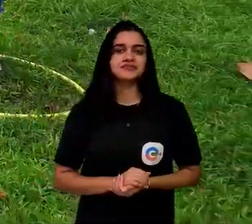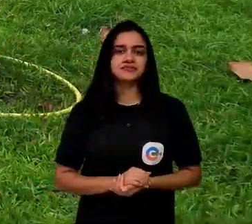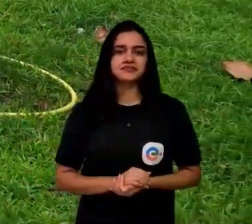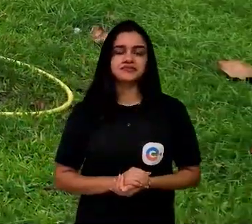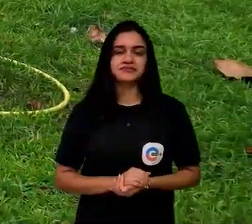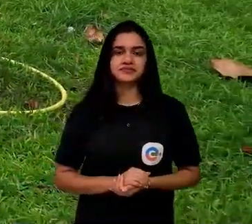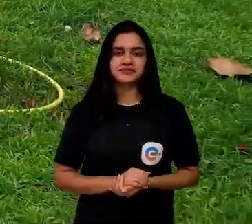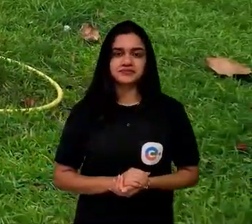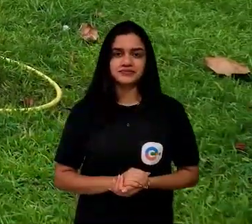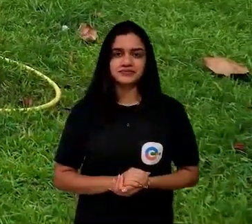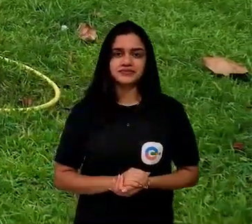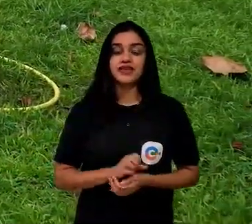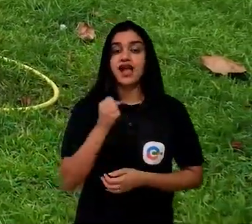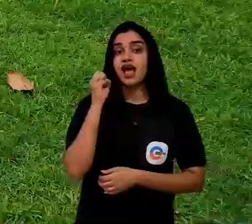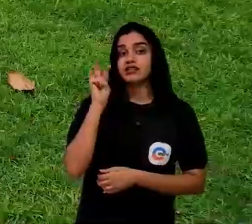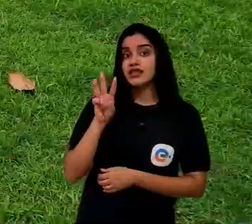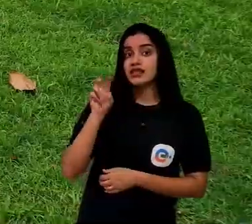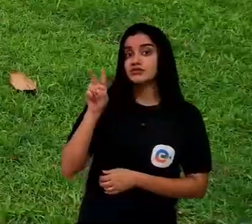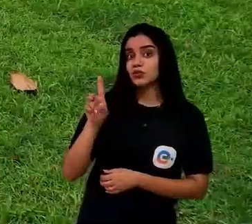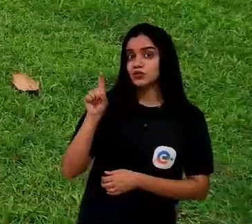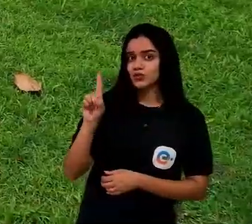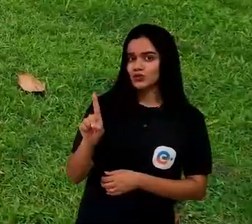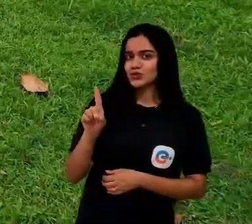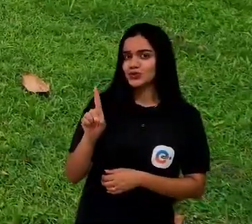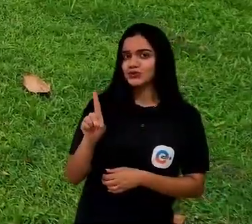vai. 3 e...